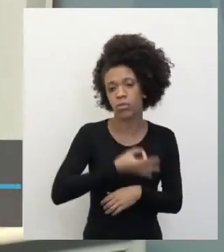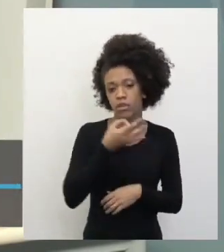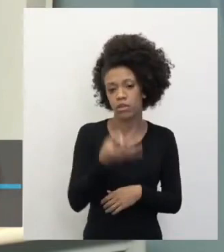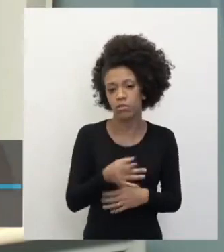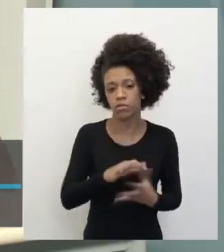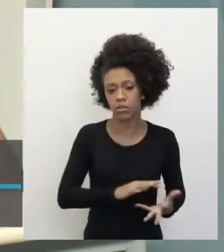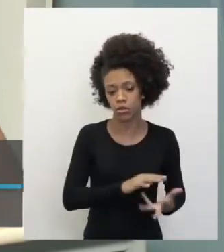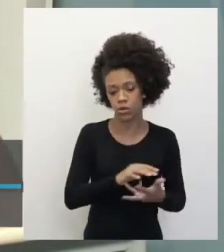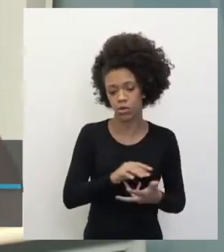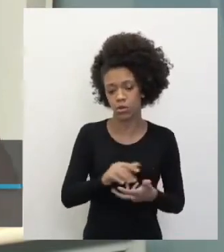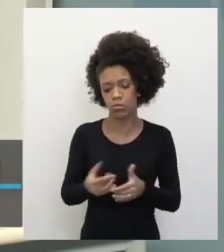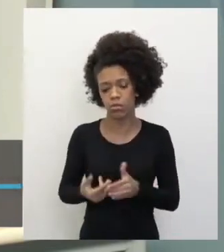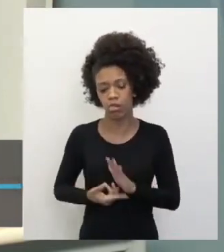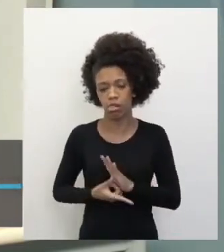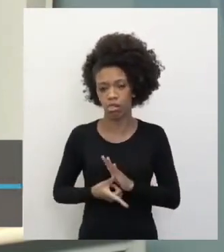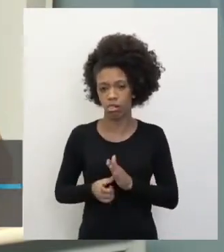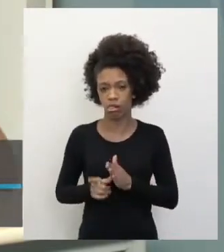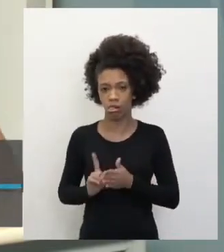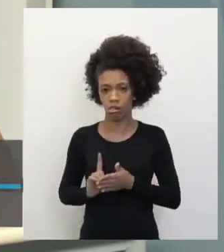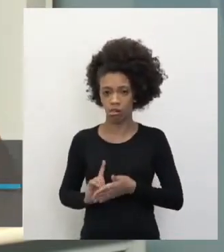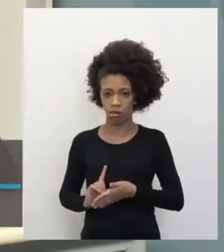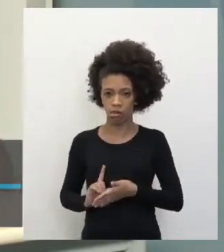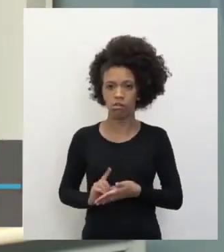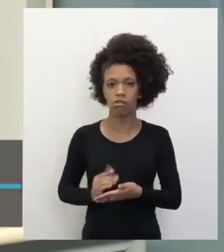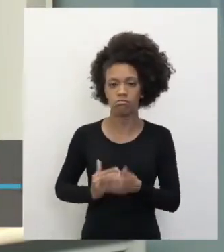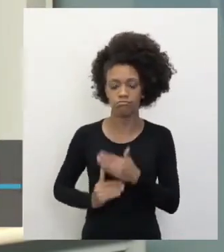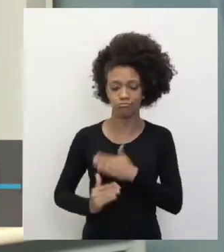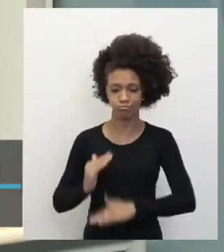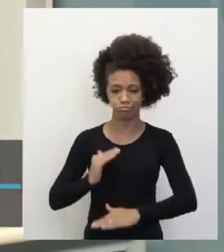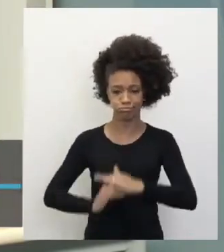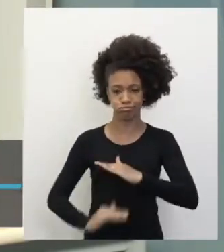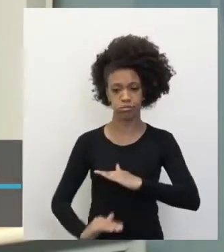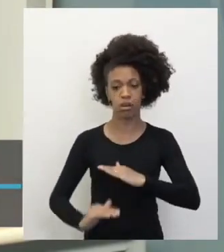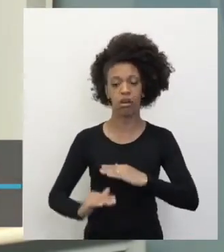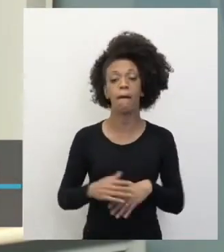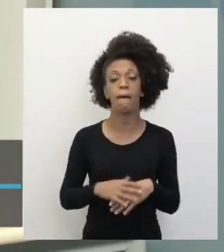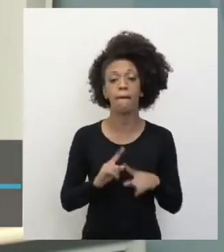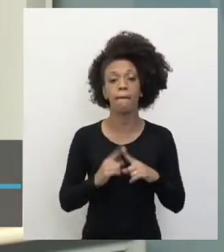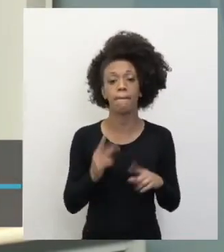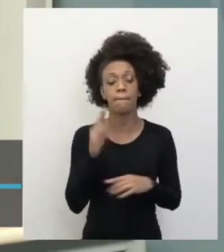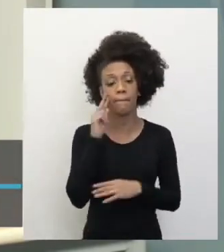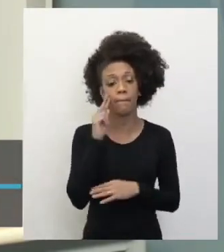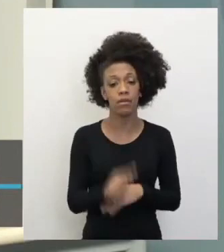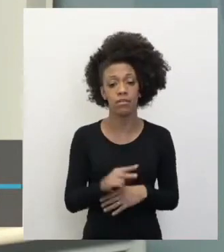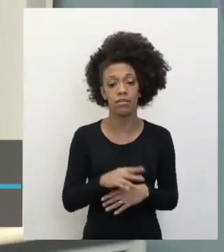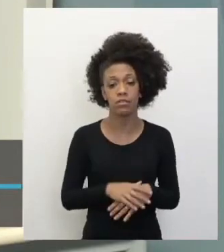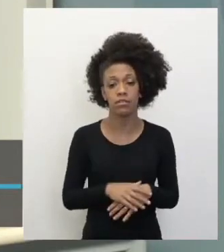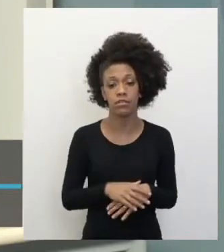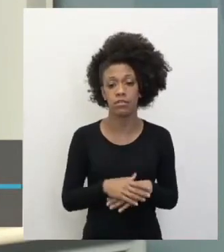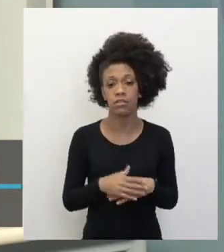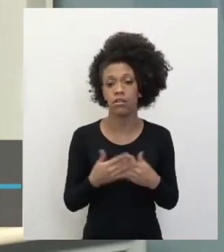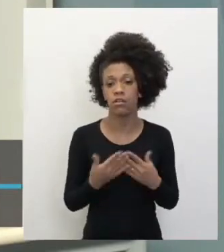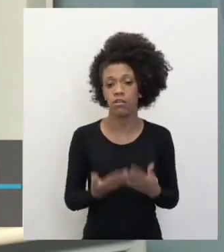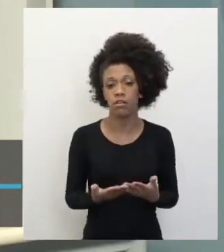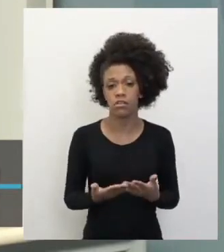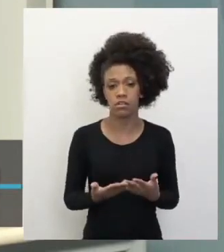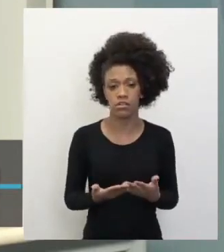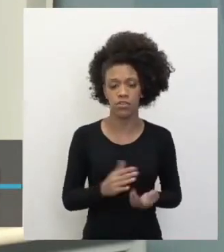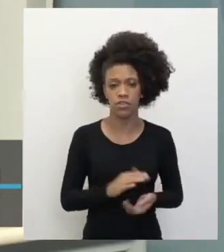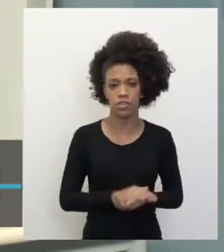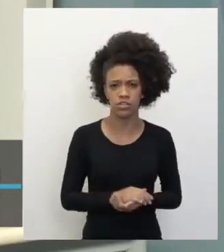humanidade retrocedeu, regrediu, mas a gente tem que olhar com outros olhos, né? Vamos olhar dentro